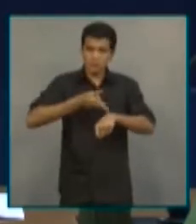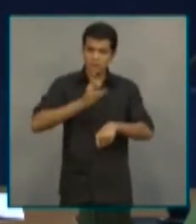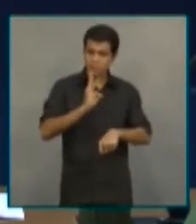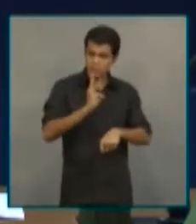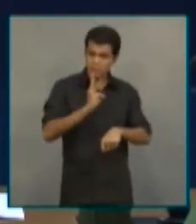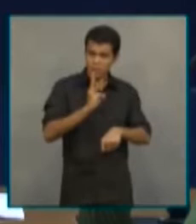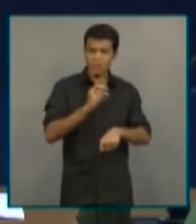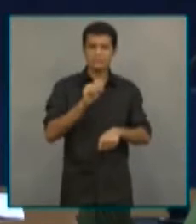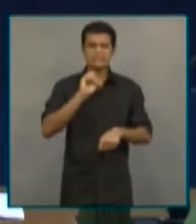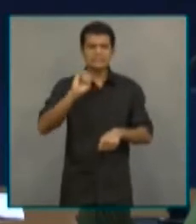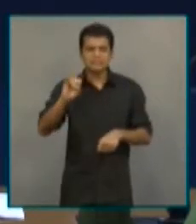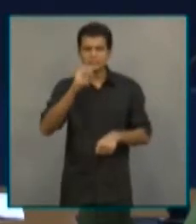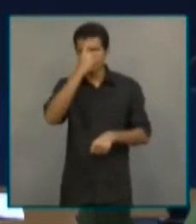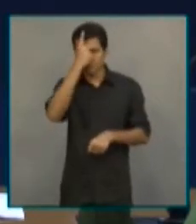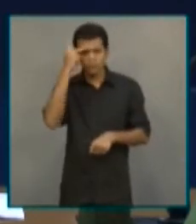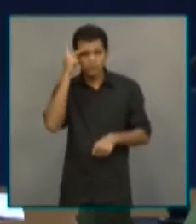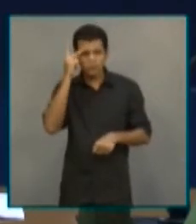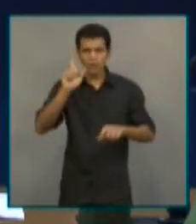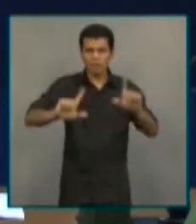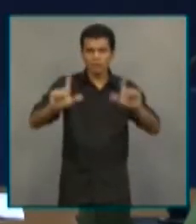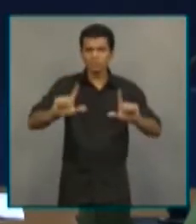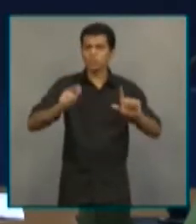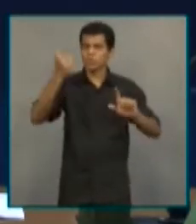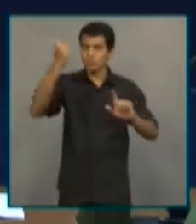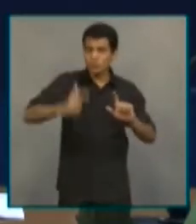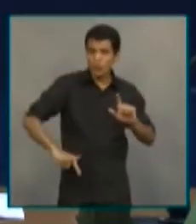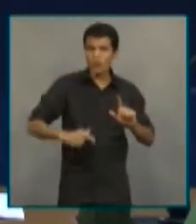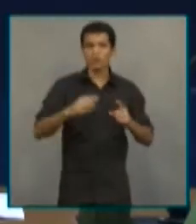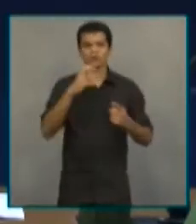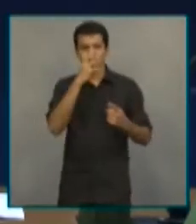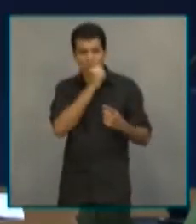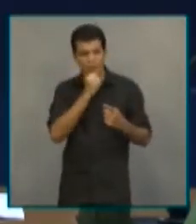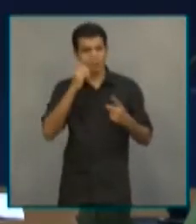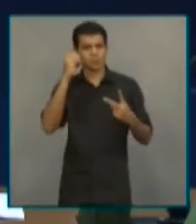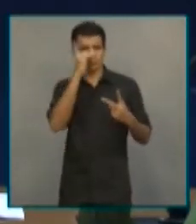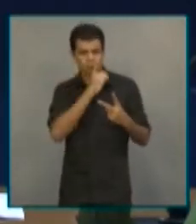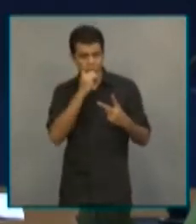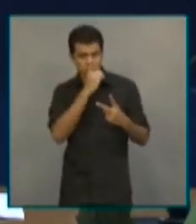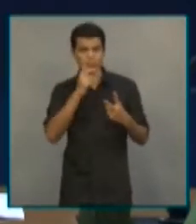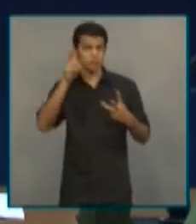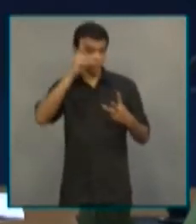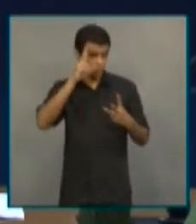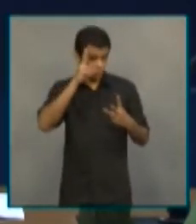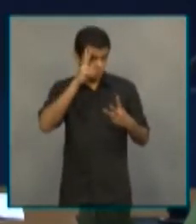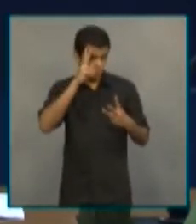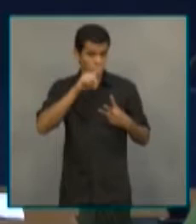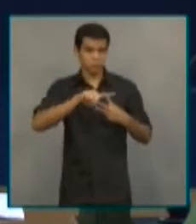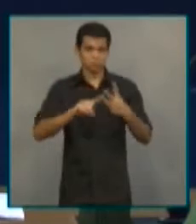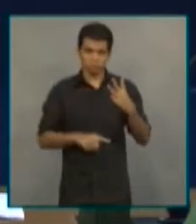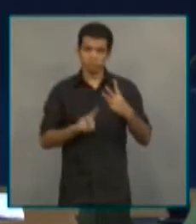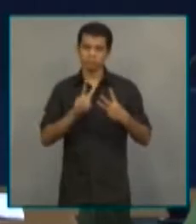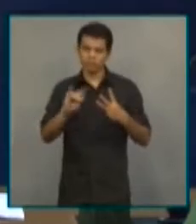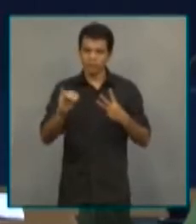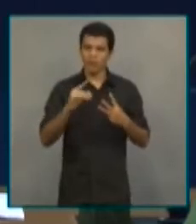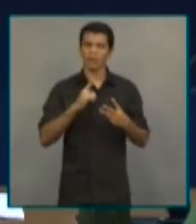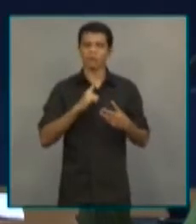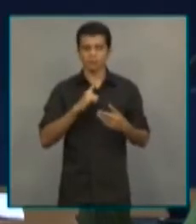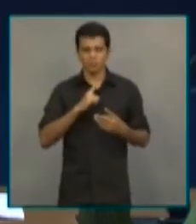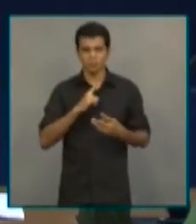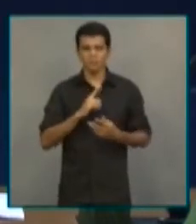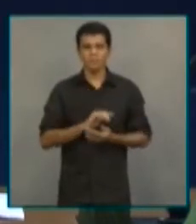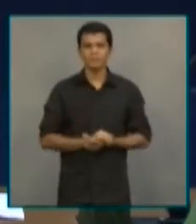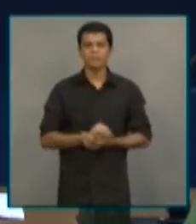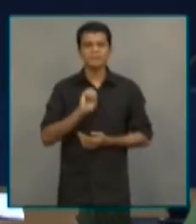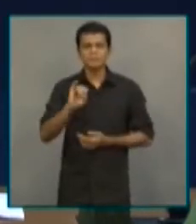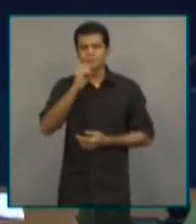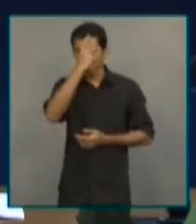de uma forma em geral, e principalmente os advogados que não tiveram a oportunidade de assistir ao vivo, possam fazê-lo no